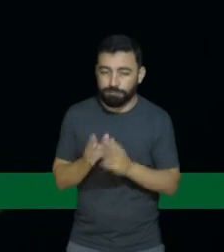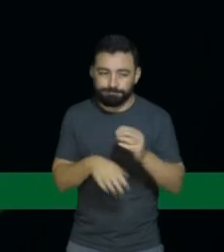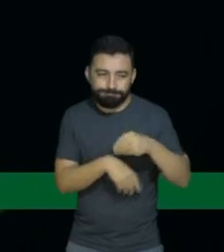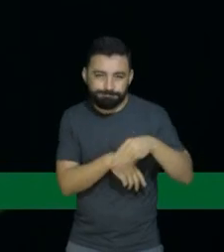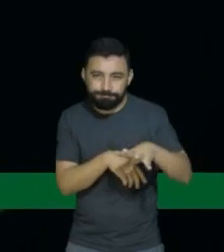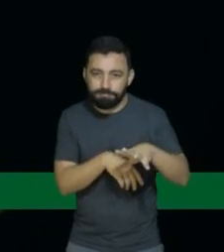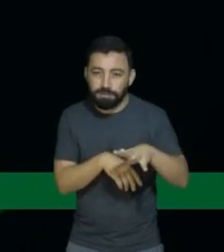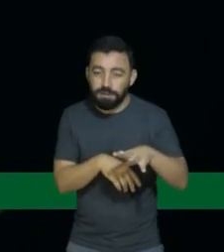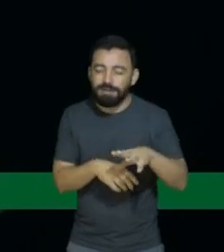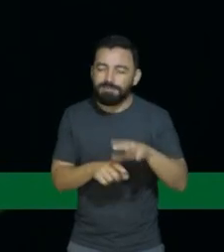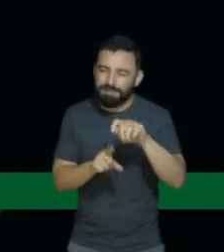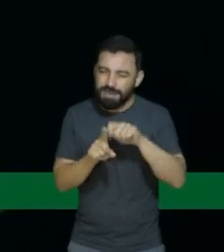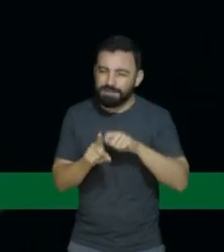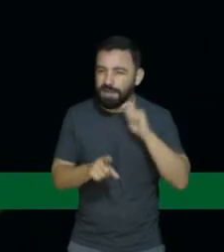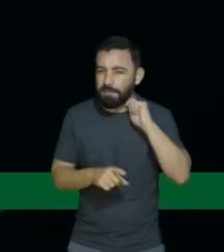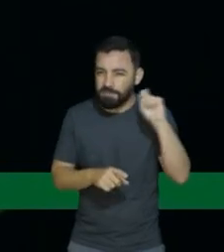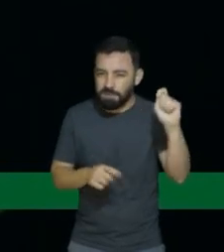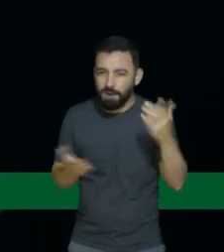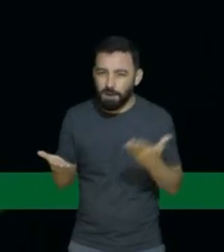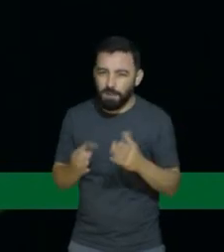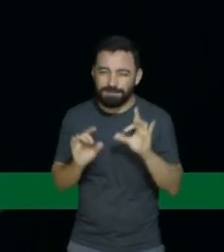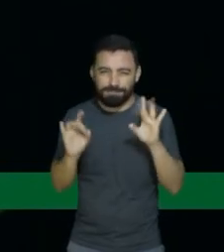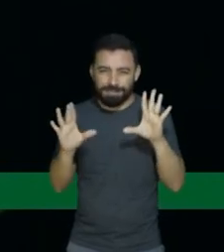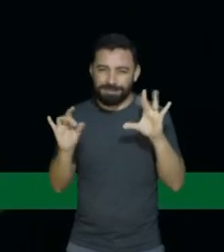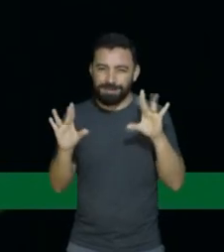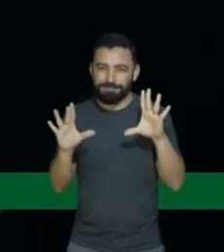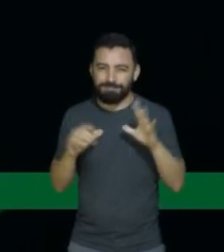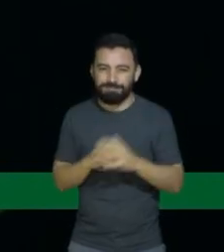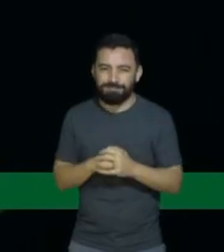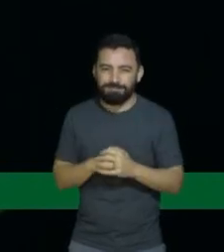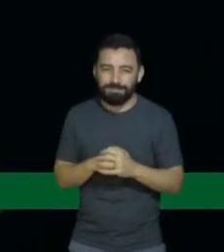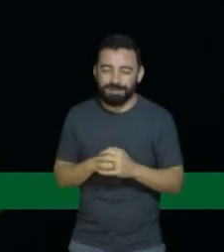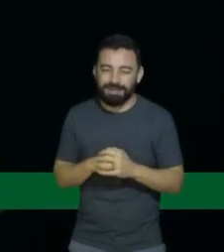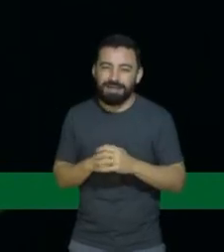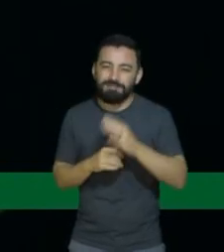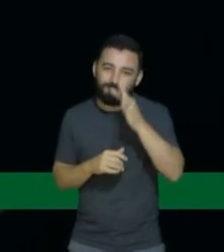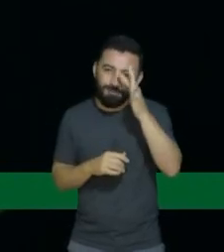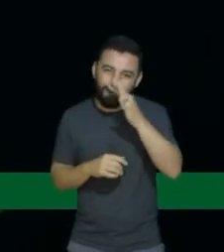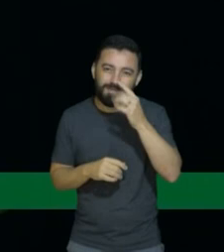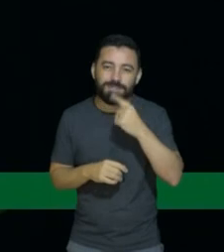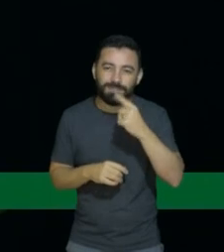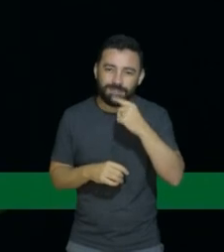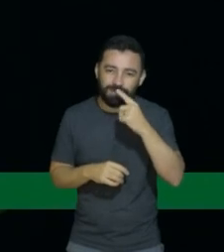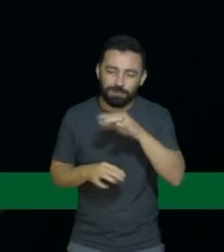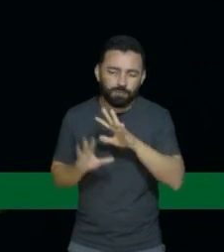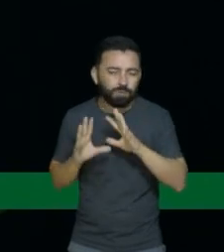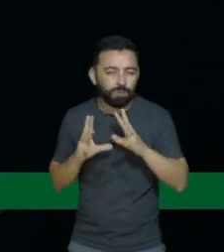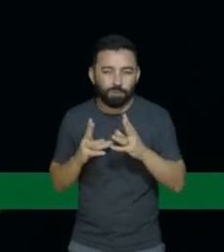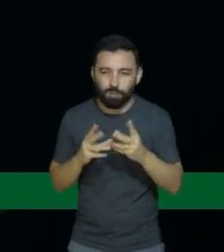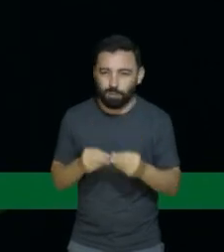o mês de abril ganhou um brilho especial com o mês da tulipa Vermelha em Tod